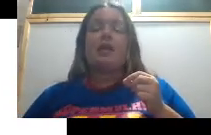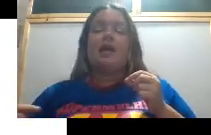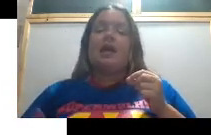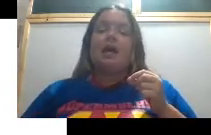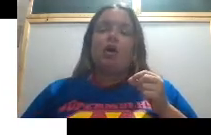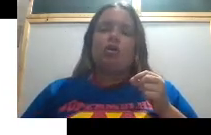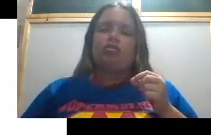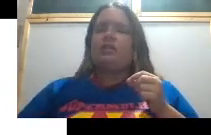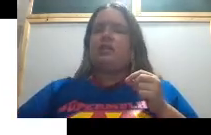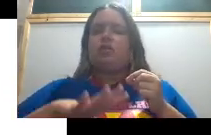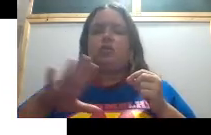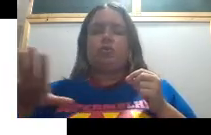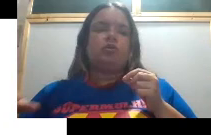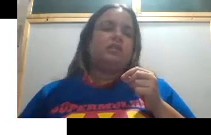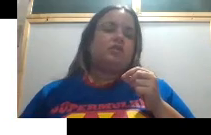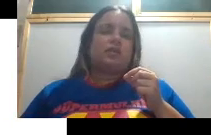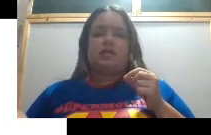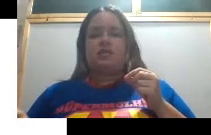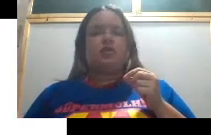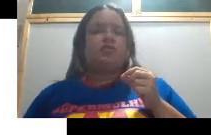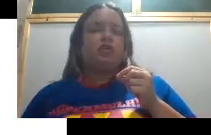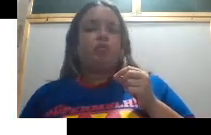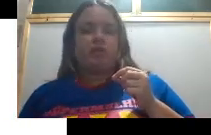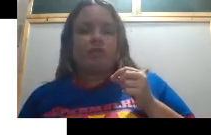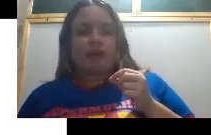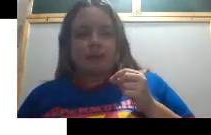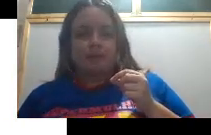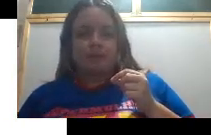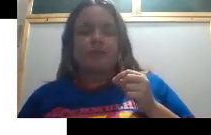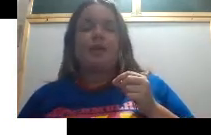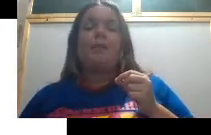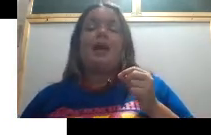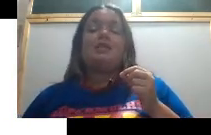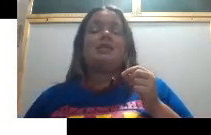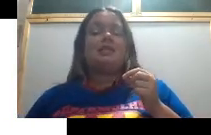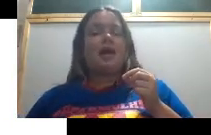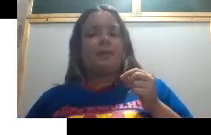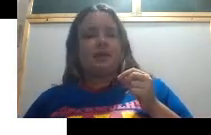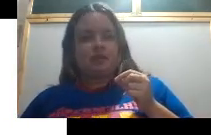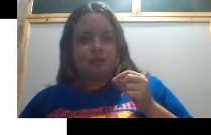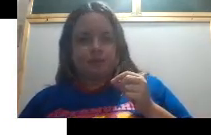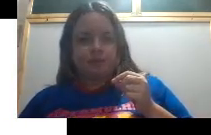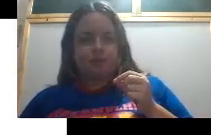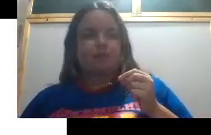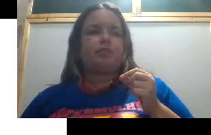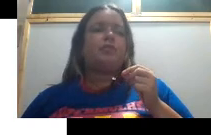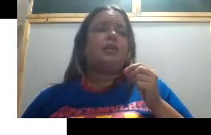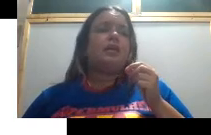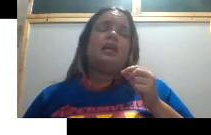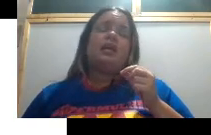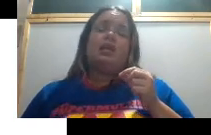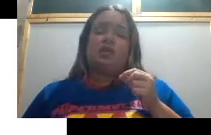quiser e hoje em dia todo mundo de 18 a festa de 9 anos pode votar mas antigamente